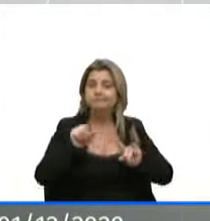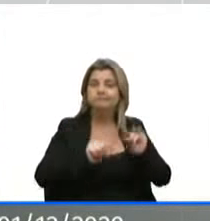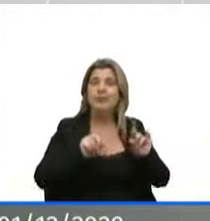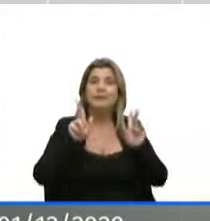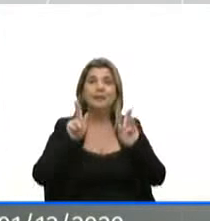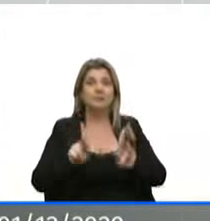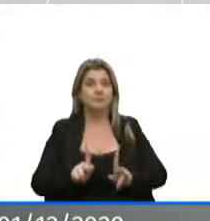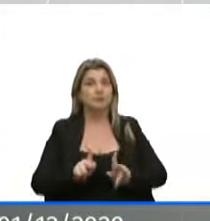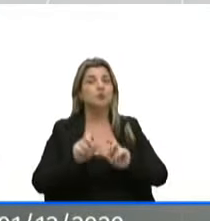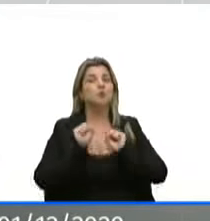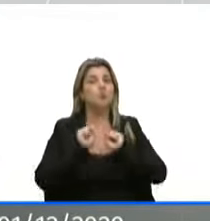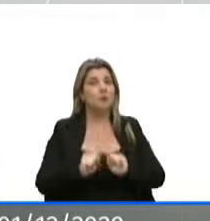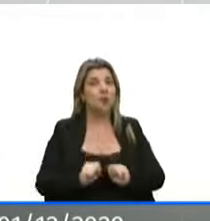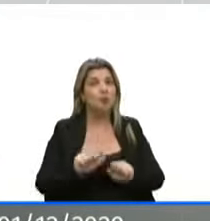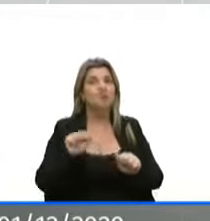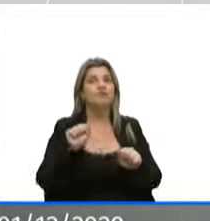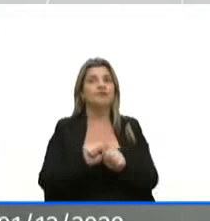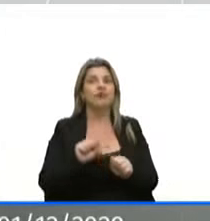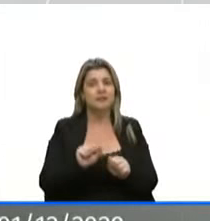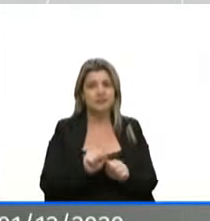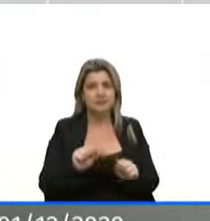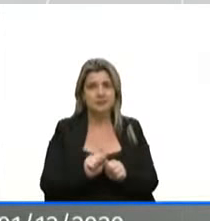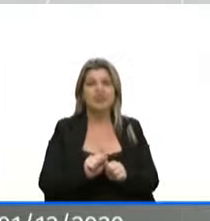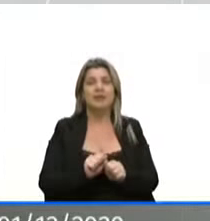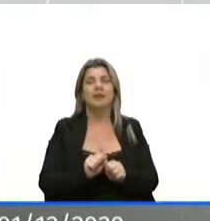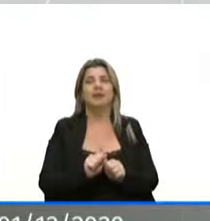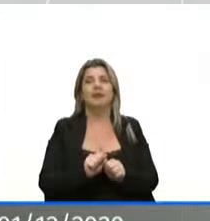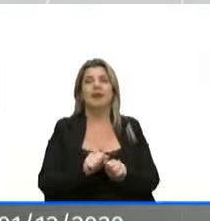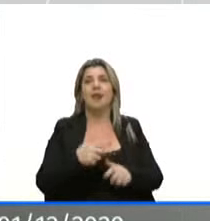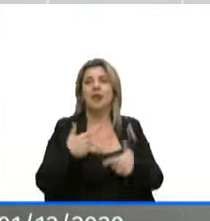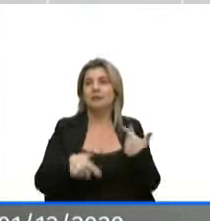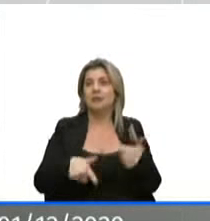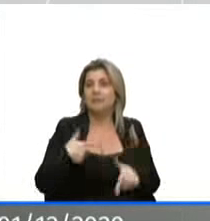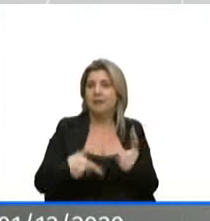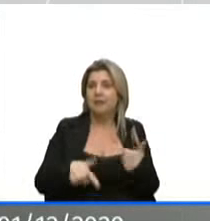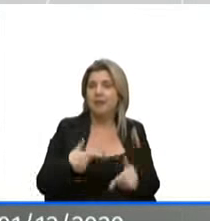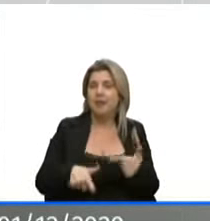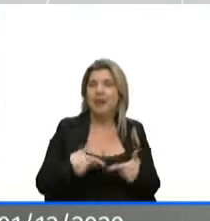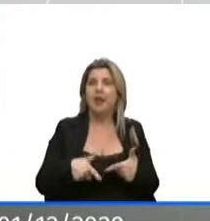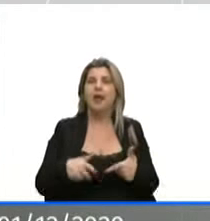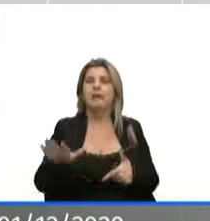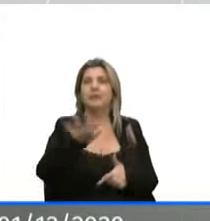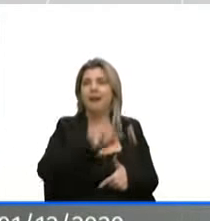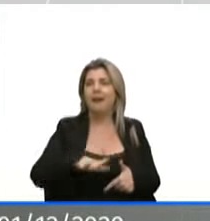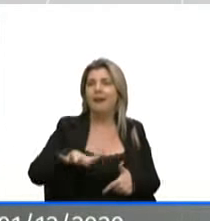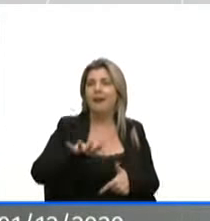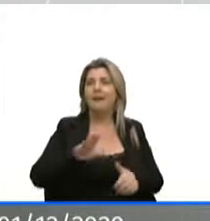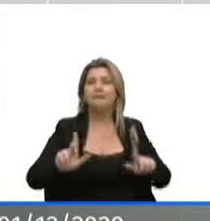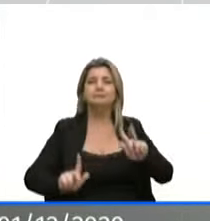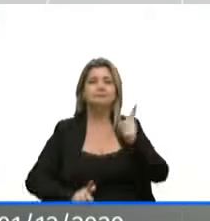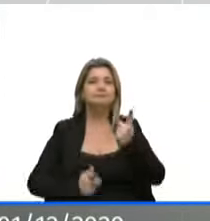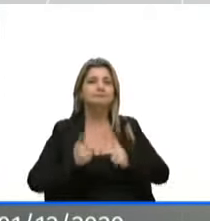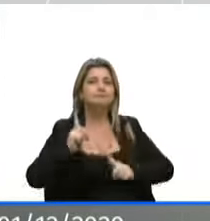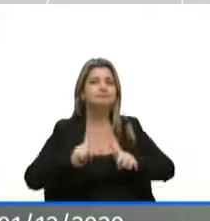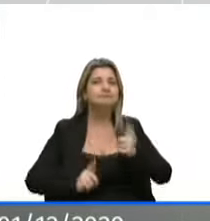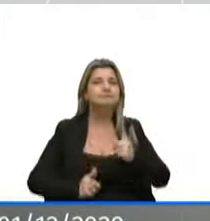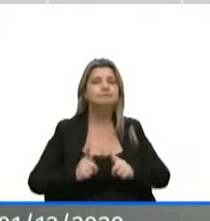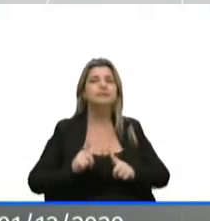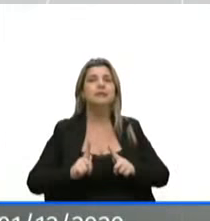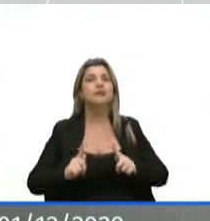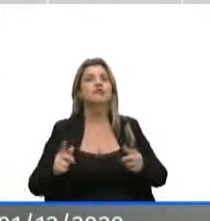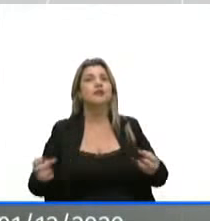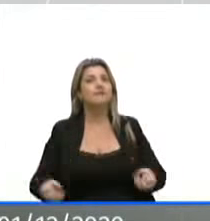possam sobreviver fazendo aquilo que eles sabem fazer, sejam os que atuam na área do entretenimento,